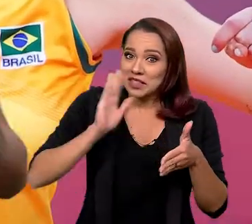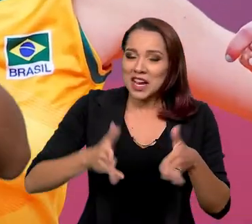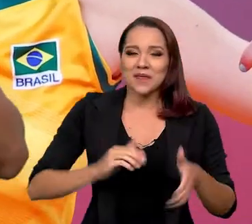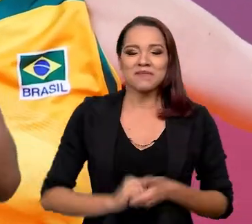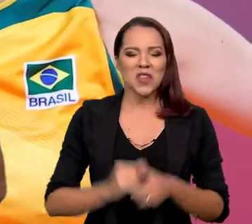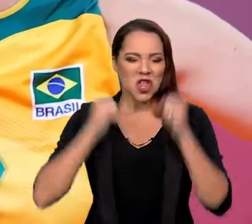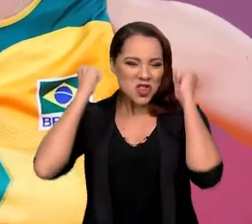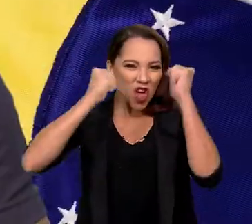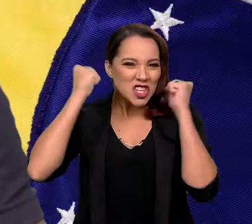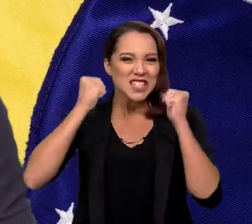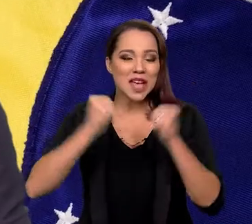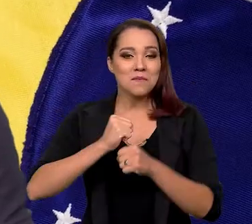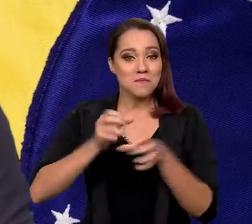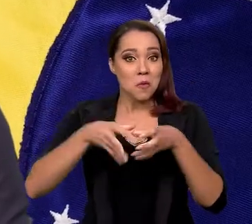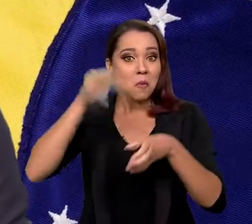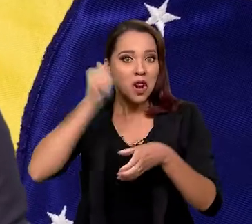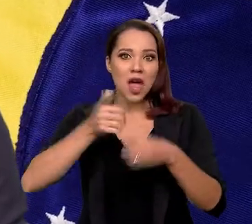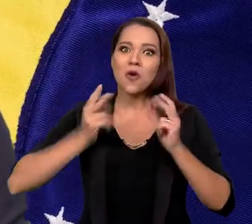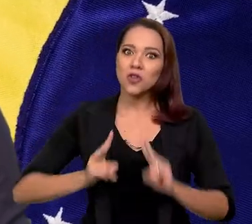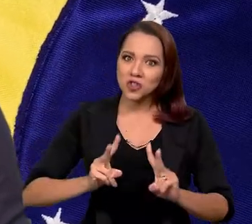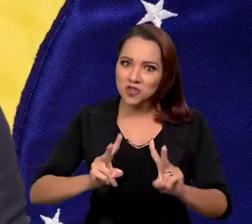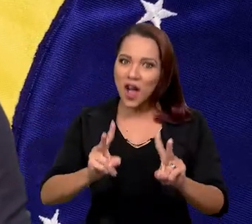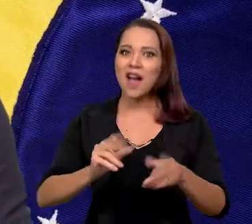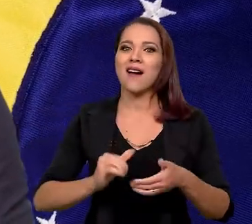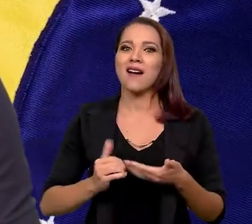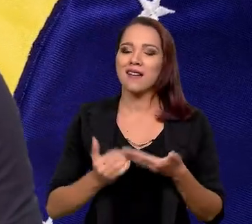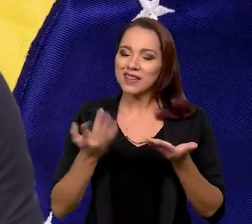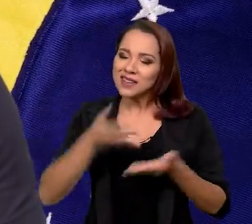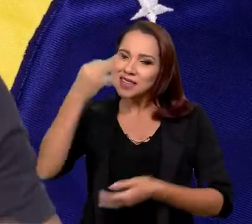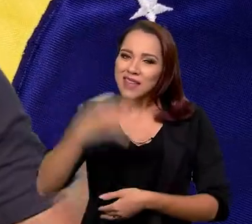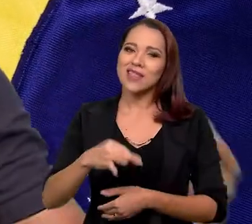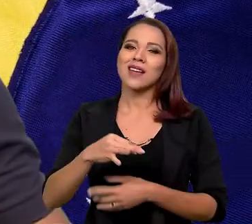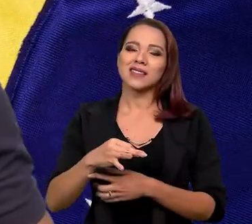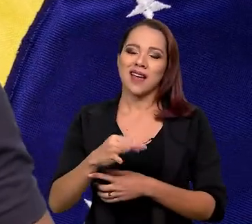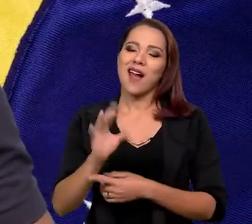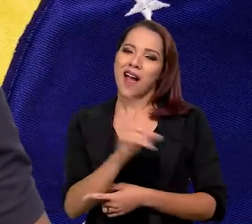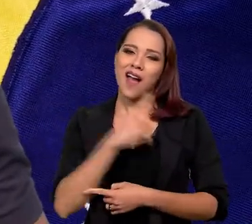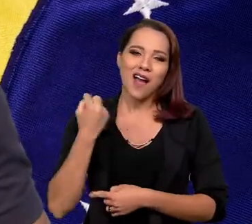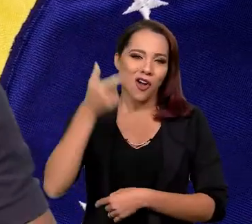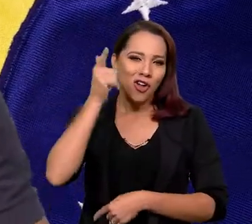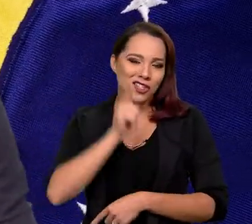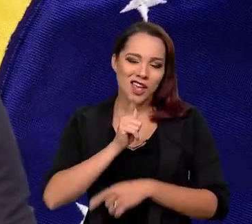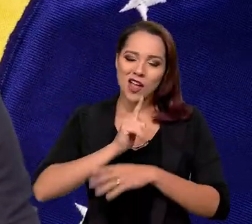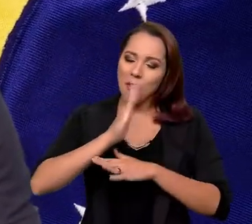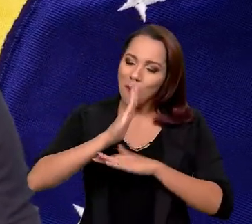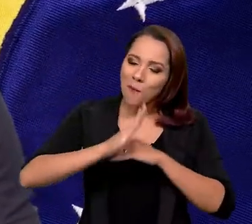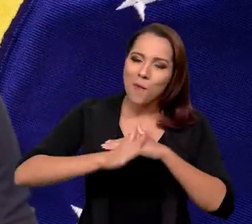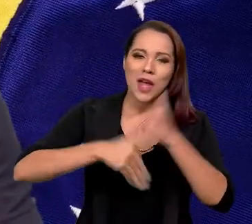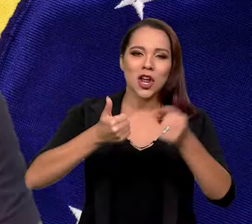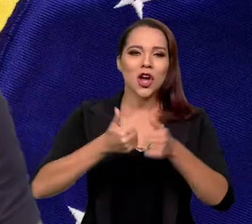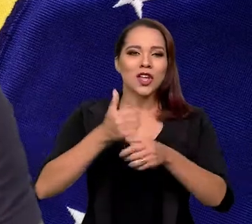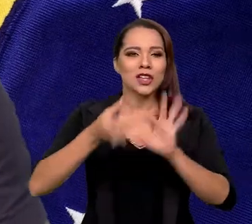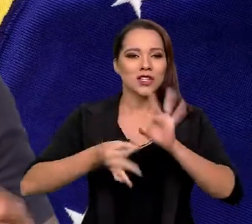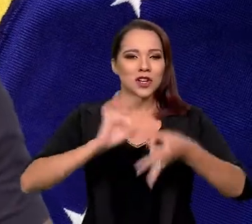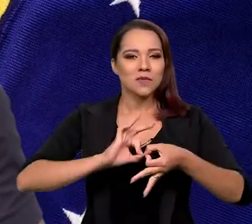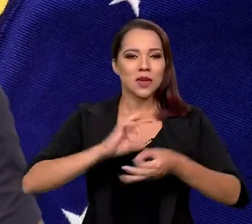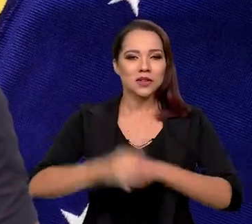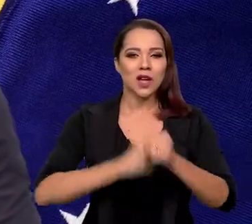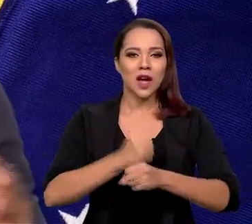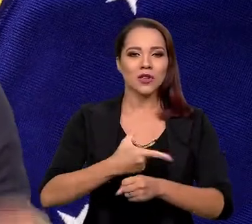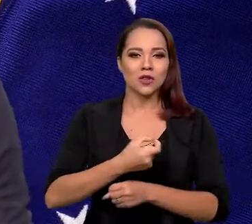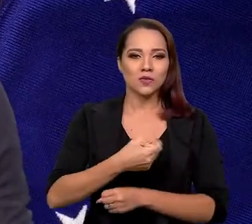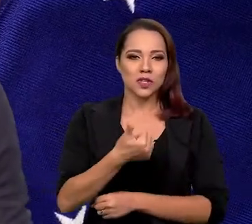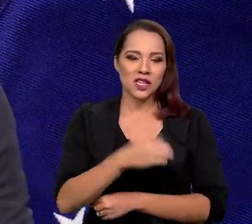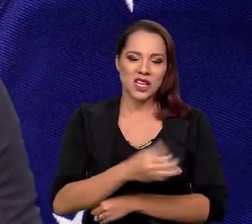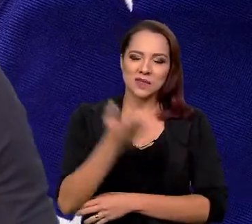mais perto do que nunca. Então é torcer para a mulherada seguir nessa pegada, que com certeza a gente passa o desempenho das